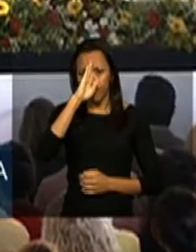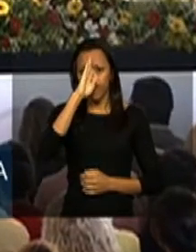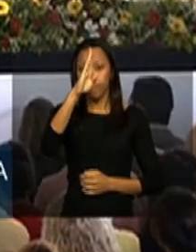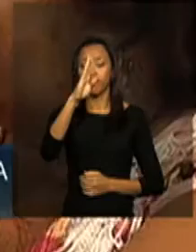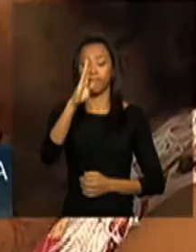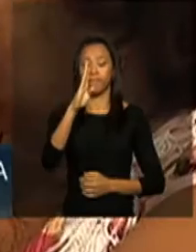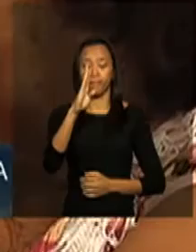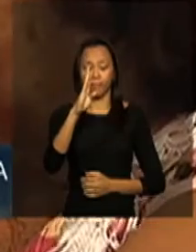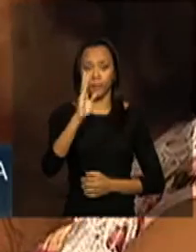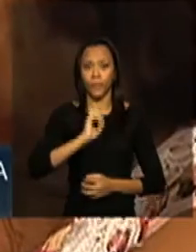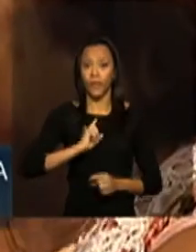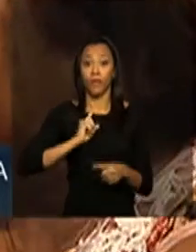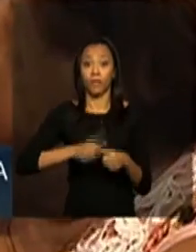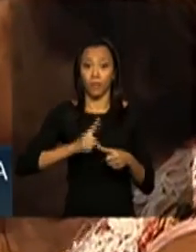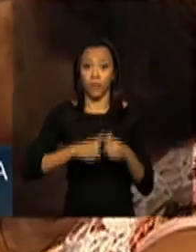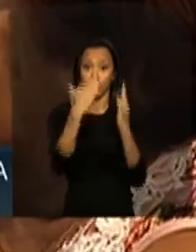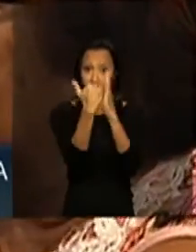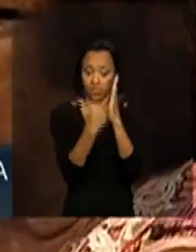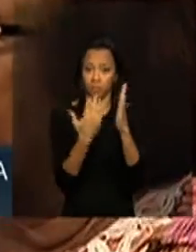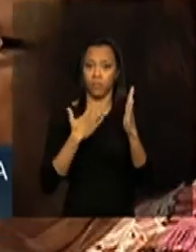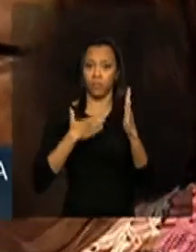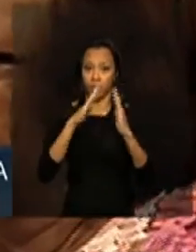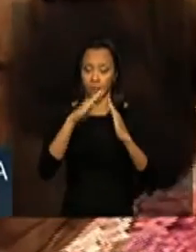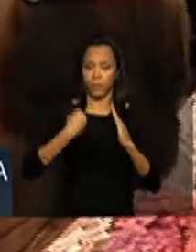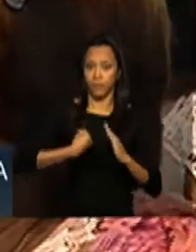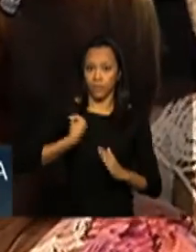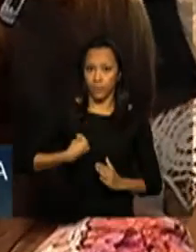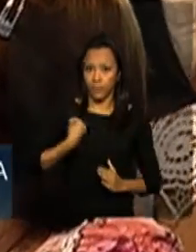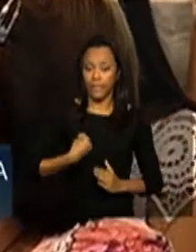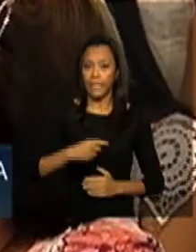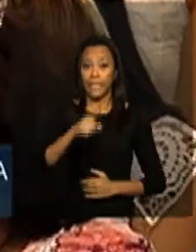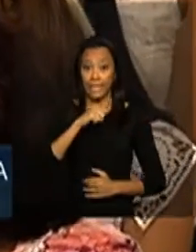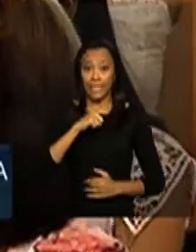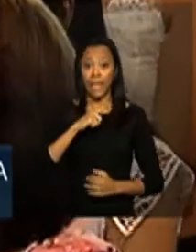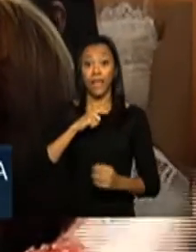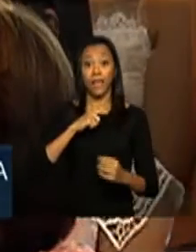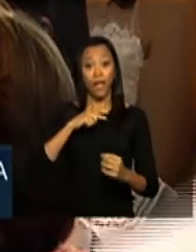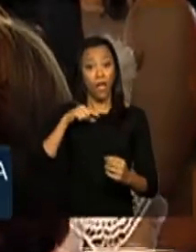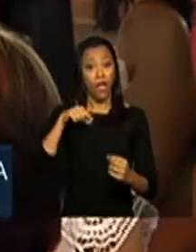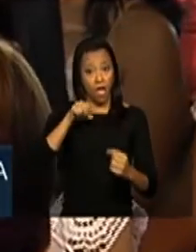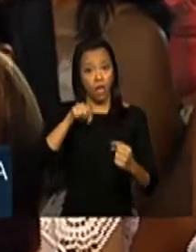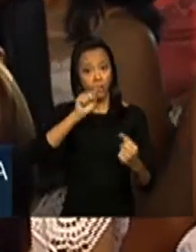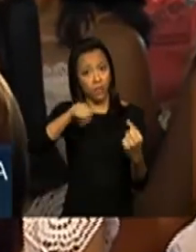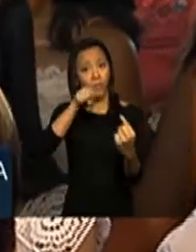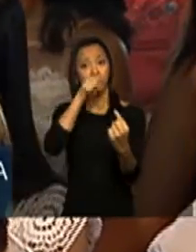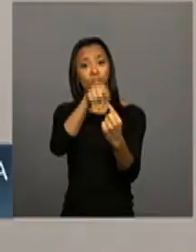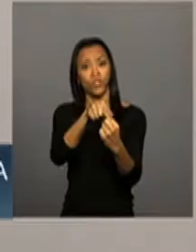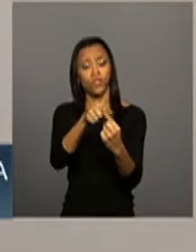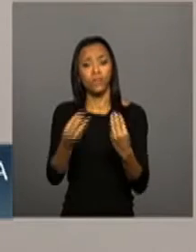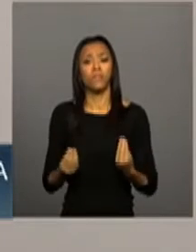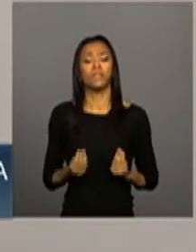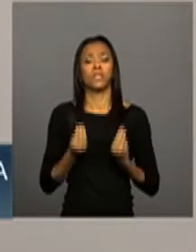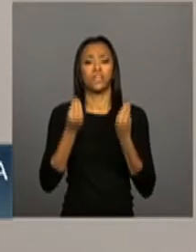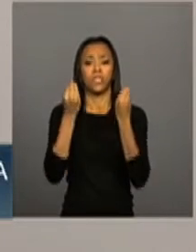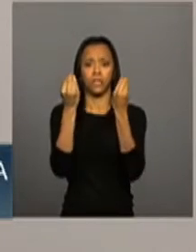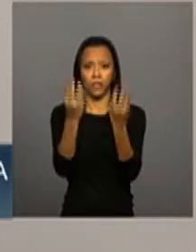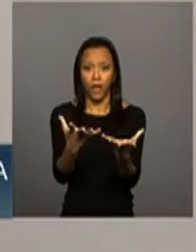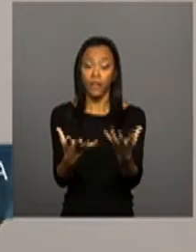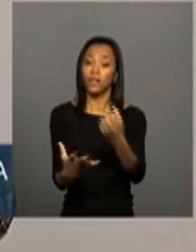principalmente porque o Minha Casa Minha Vida tem esse objetivo de reforçar a